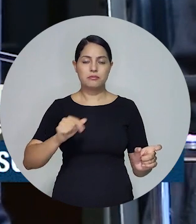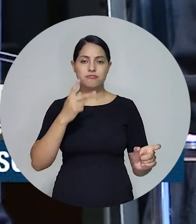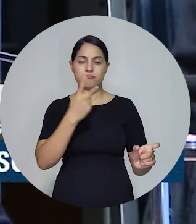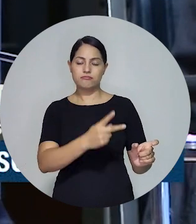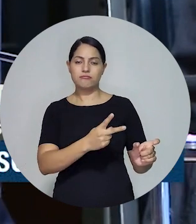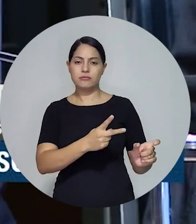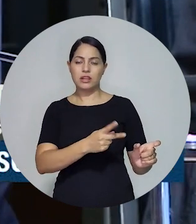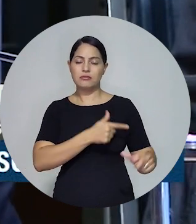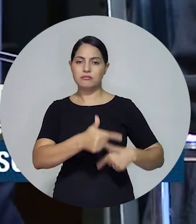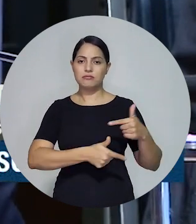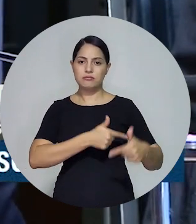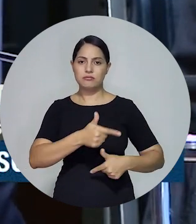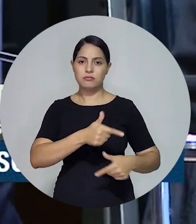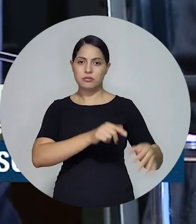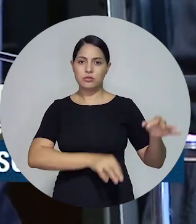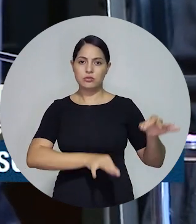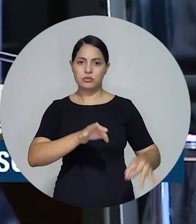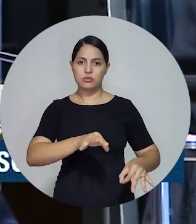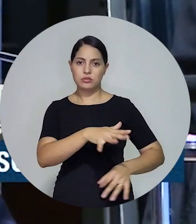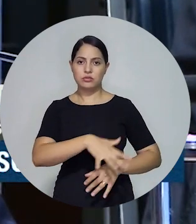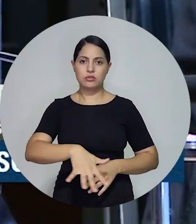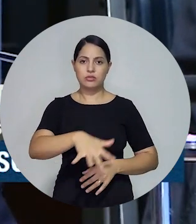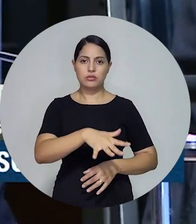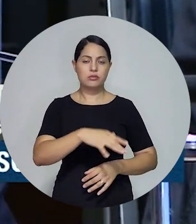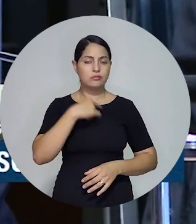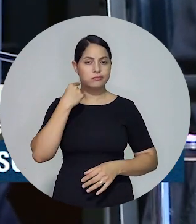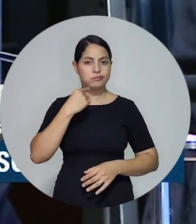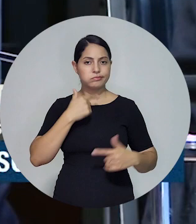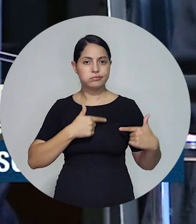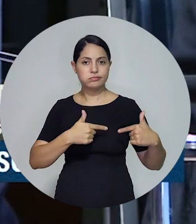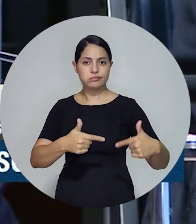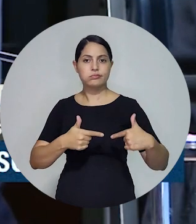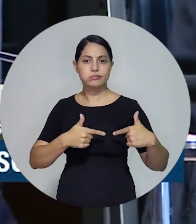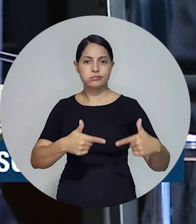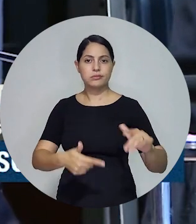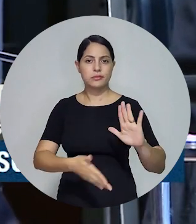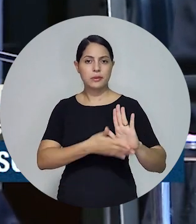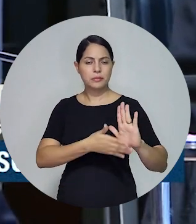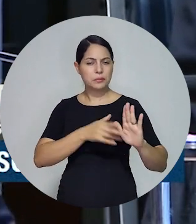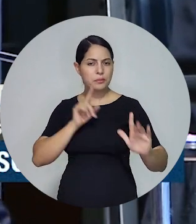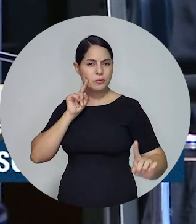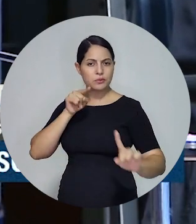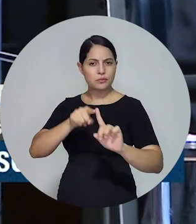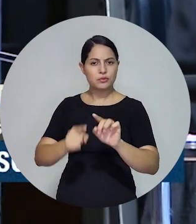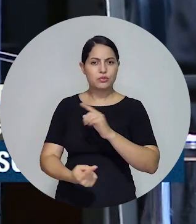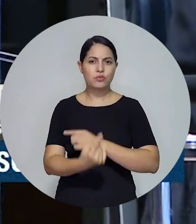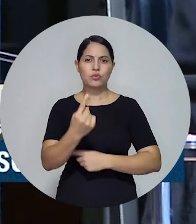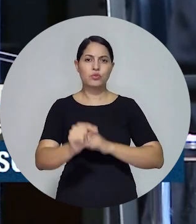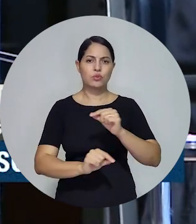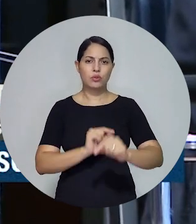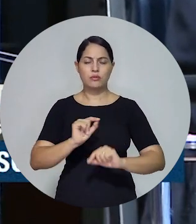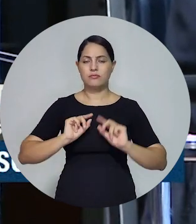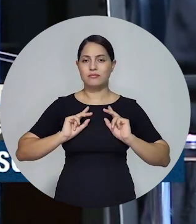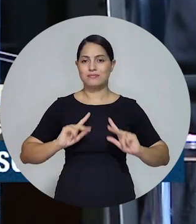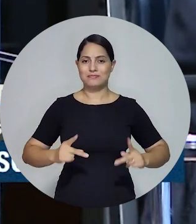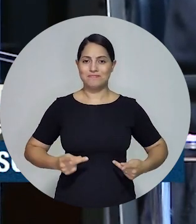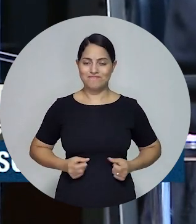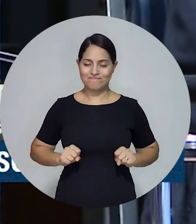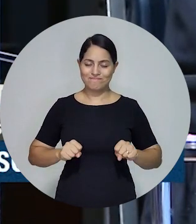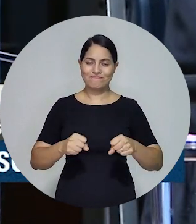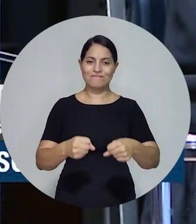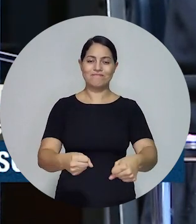jurídicas e políticas partilhavam o mesmo propósito, que era a defesa intransigente dos ideais democráticos e